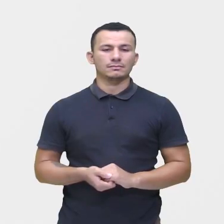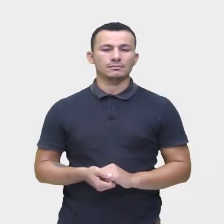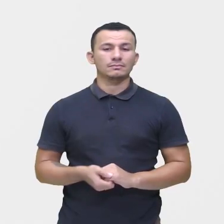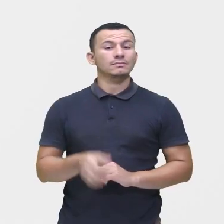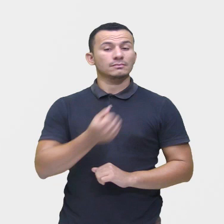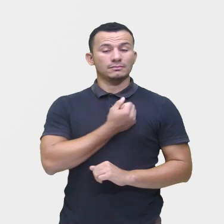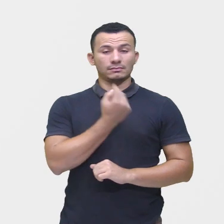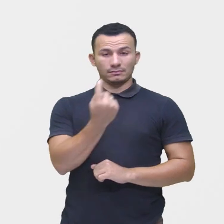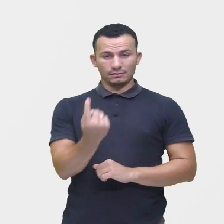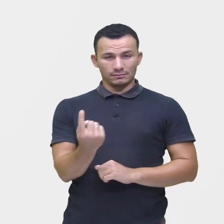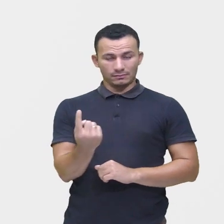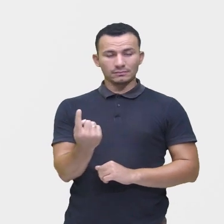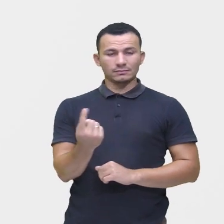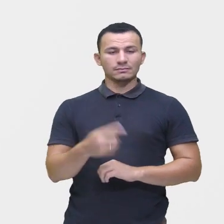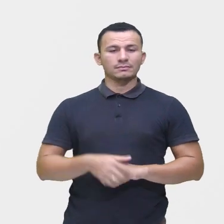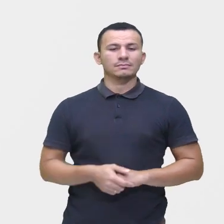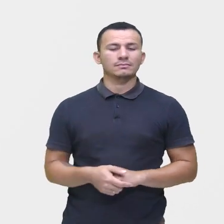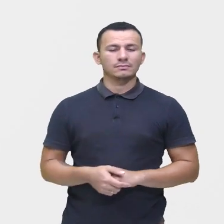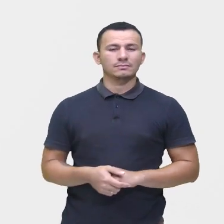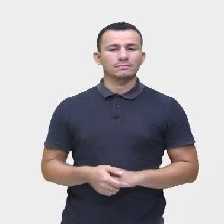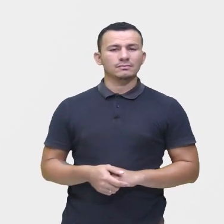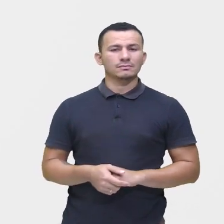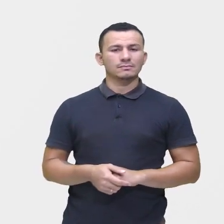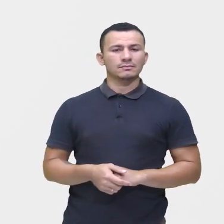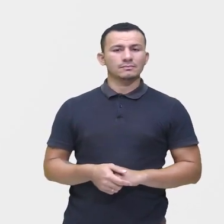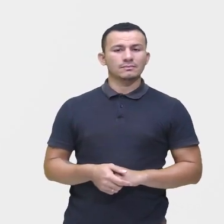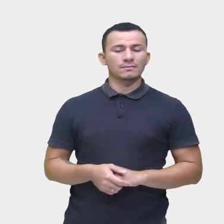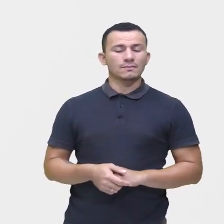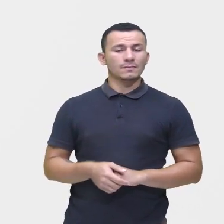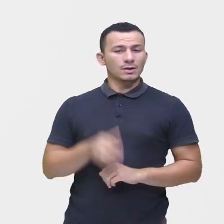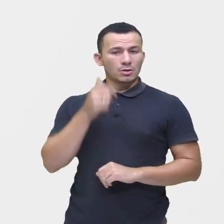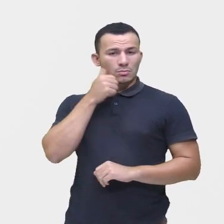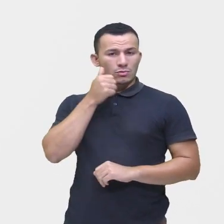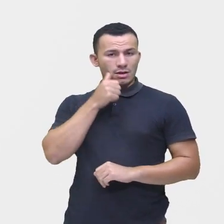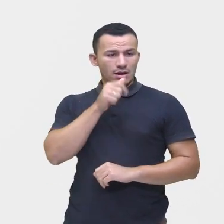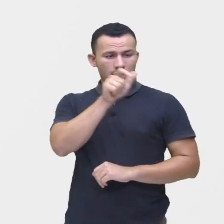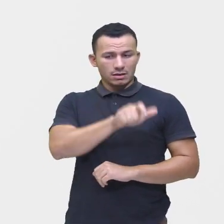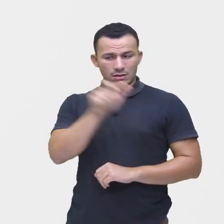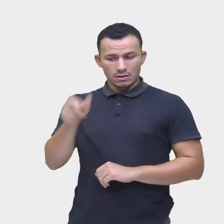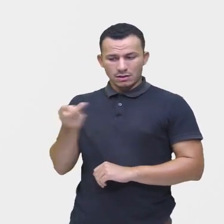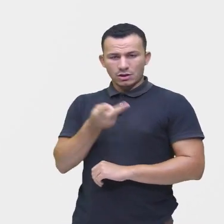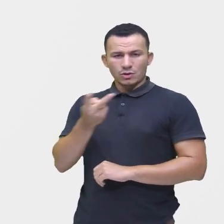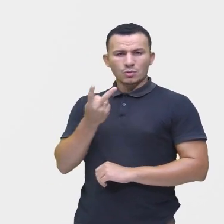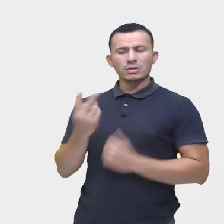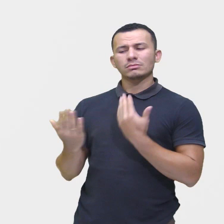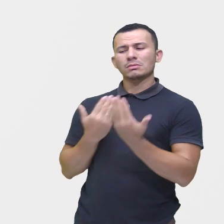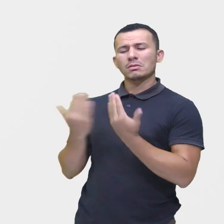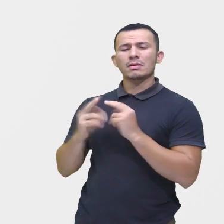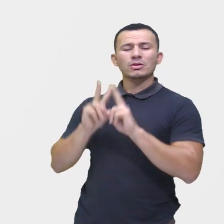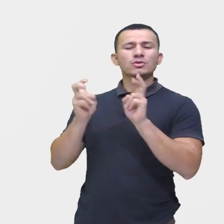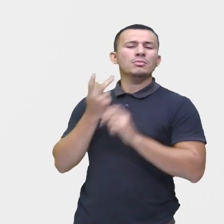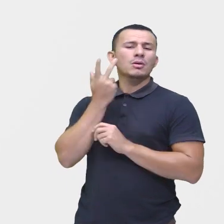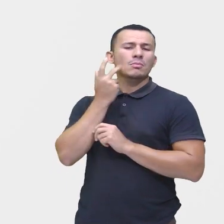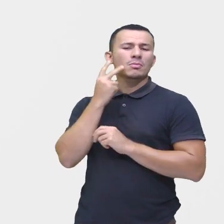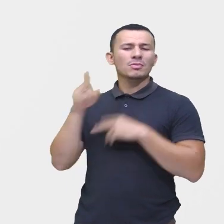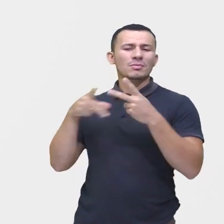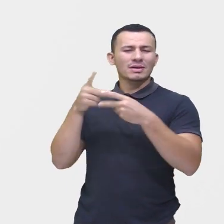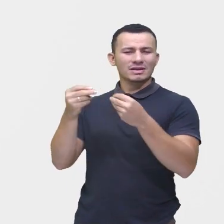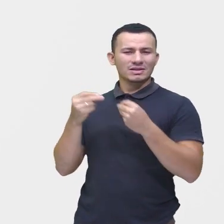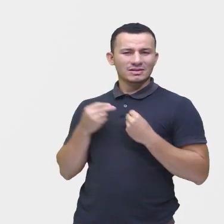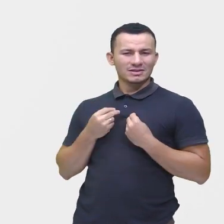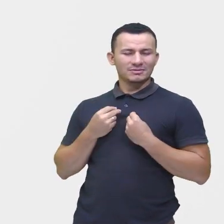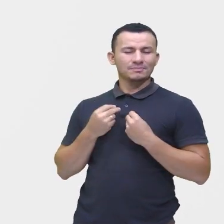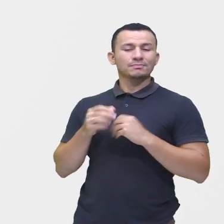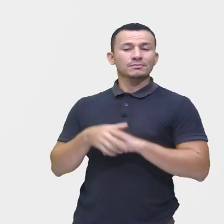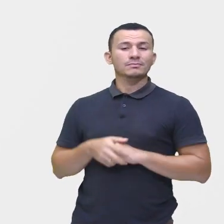Exercitando número 1. Maria e Rose estavam conversando a respeito de seus bombons que ganharam na Páscoa.